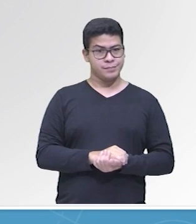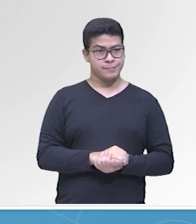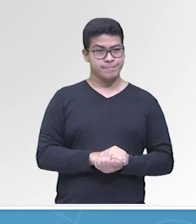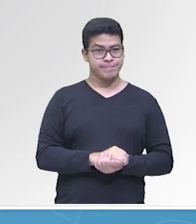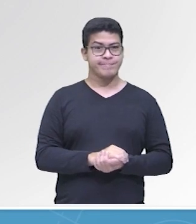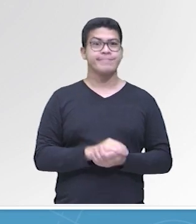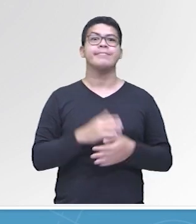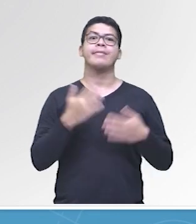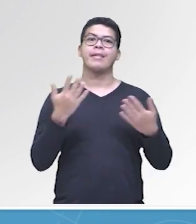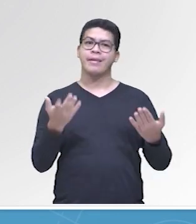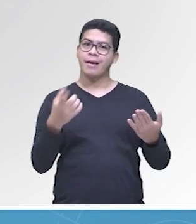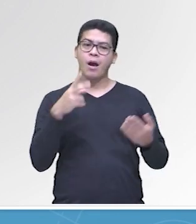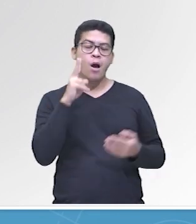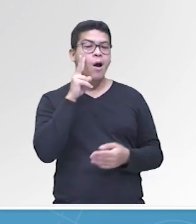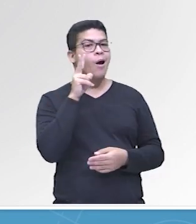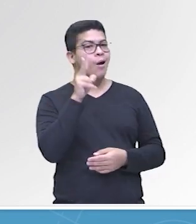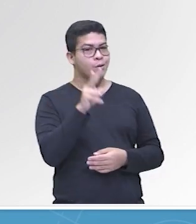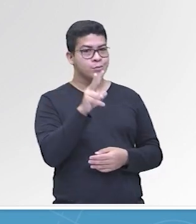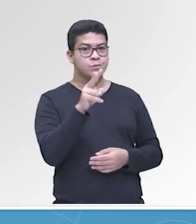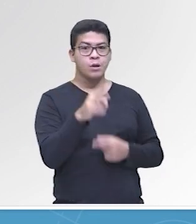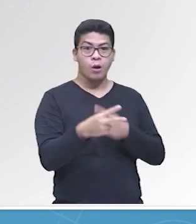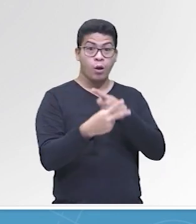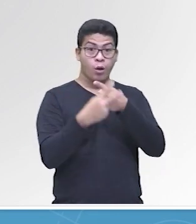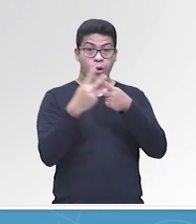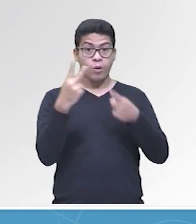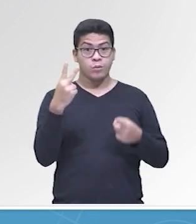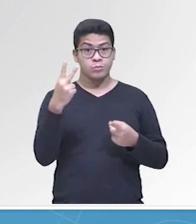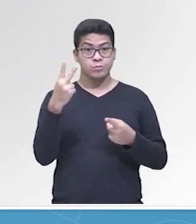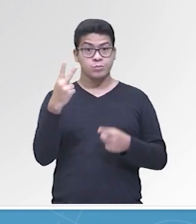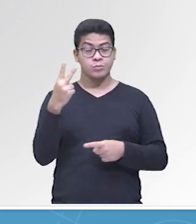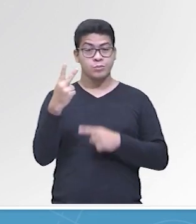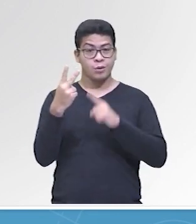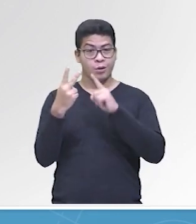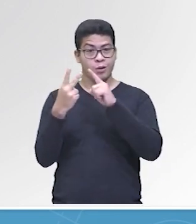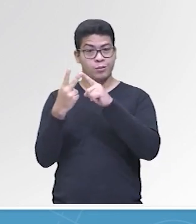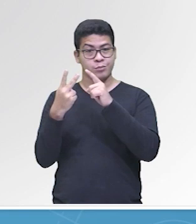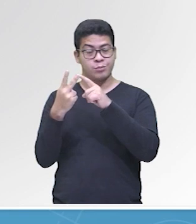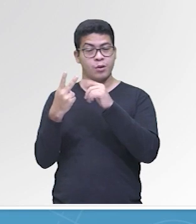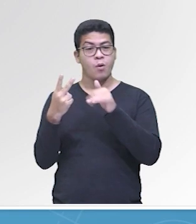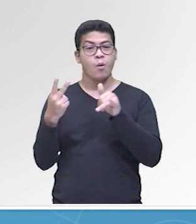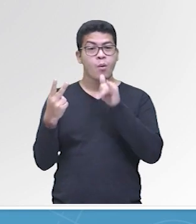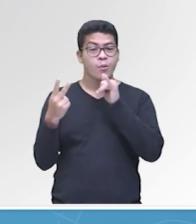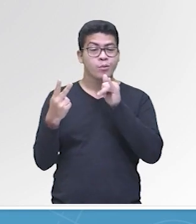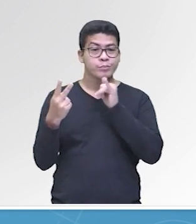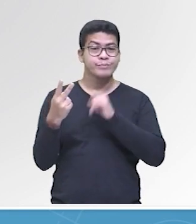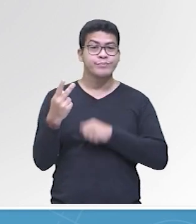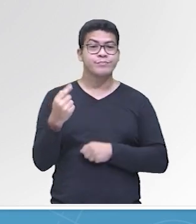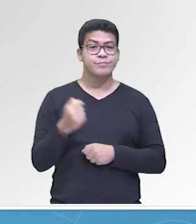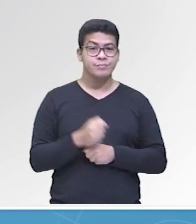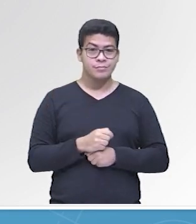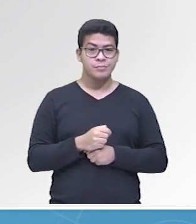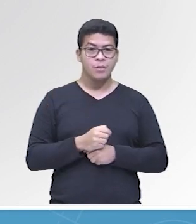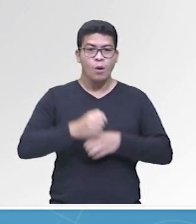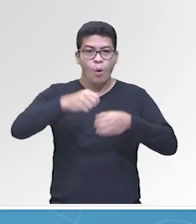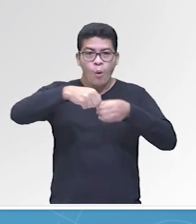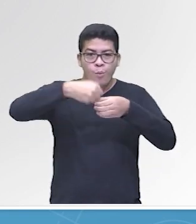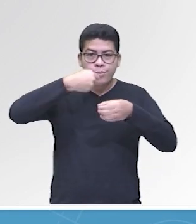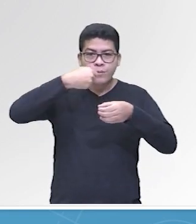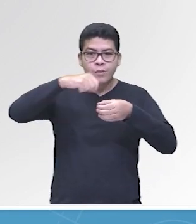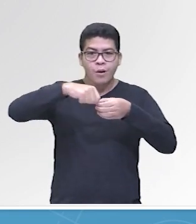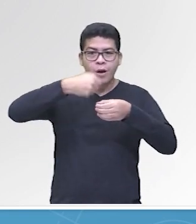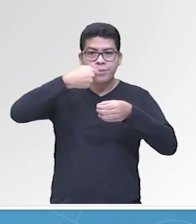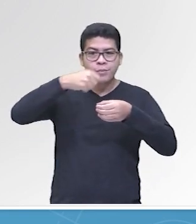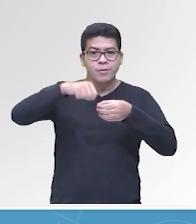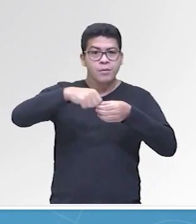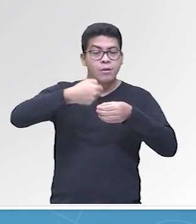Estou trazendo aí para vocês, então, estou trazendo para você aqui dois exemplos. O iogurte, tá? Que é um